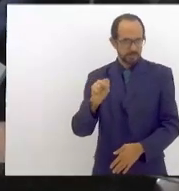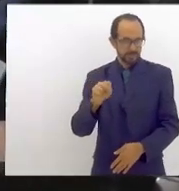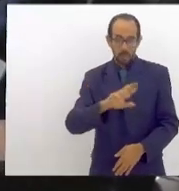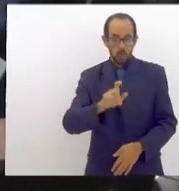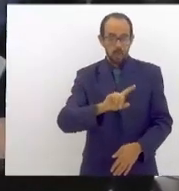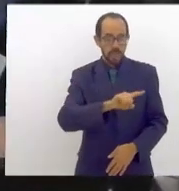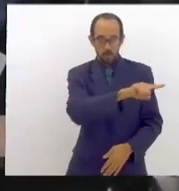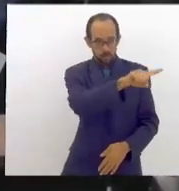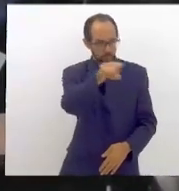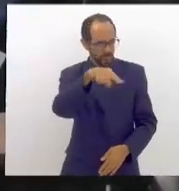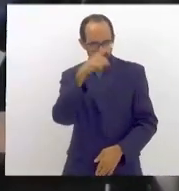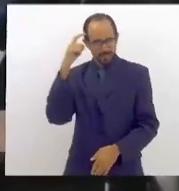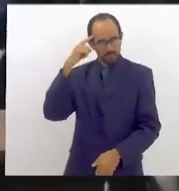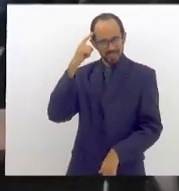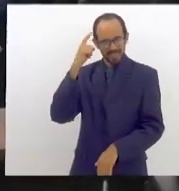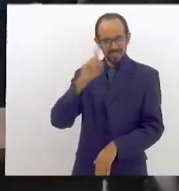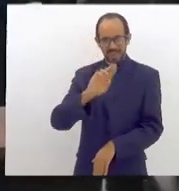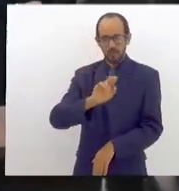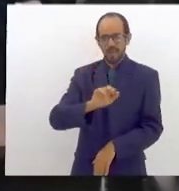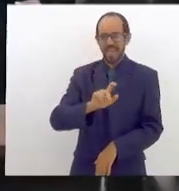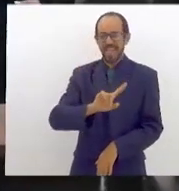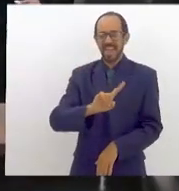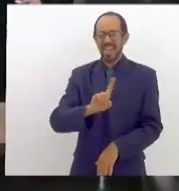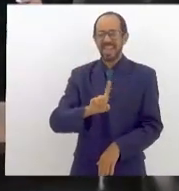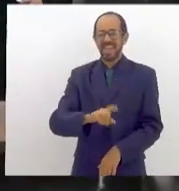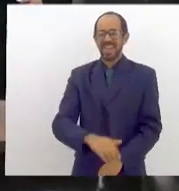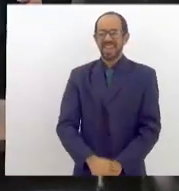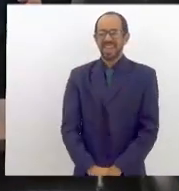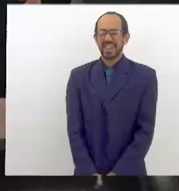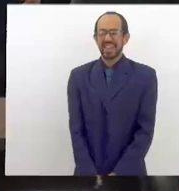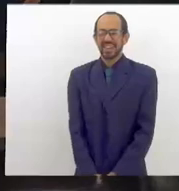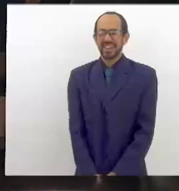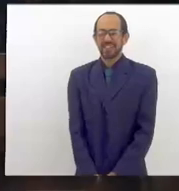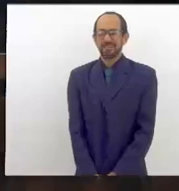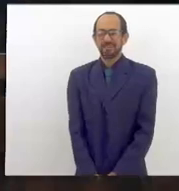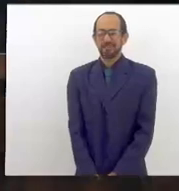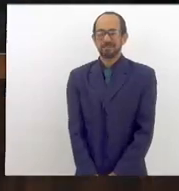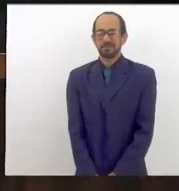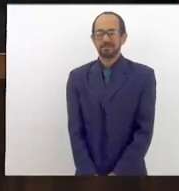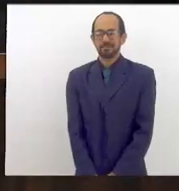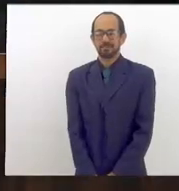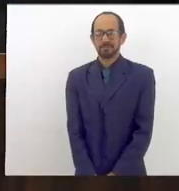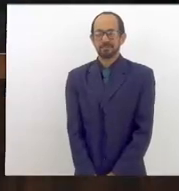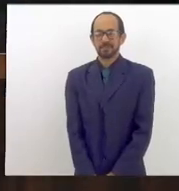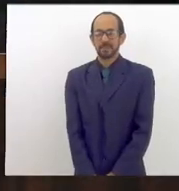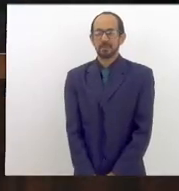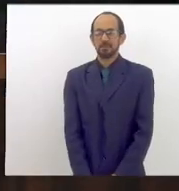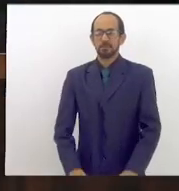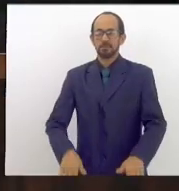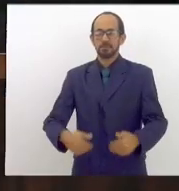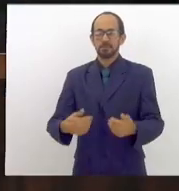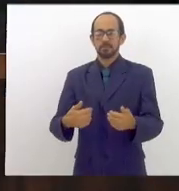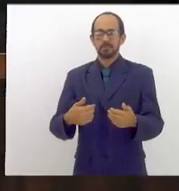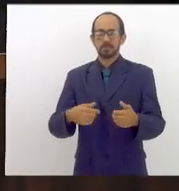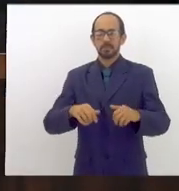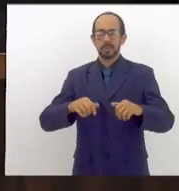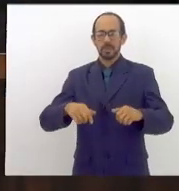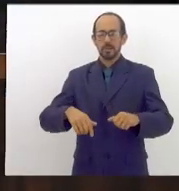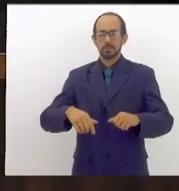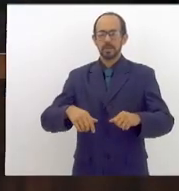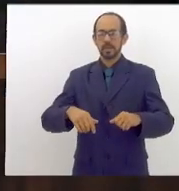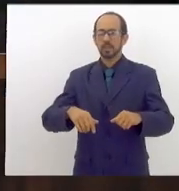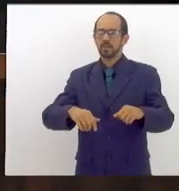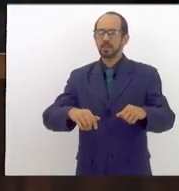não é esse não é o que o que diz que o correr da vida embrulha tudo a vida é assim esquenta